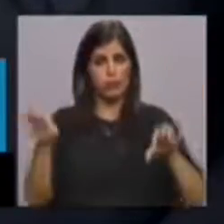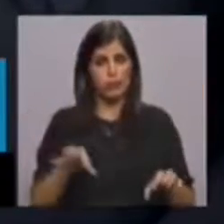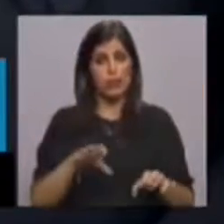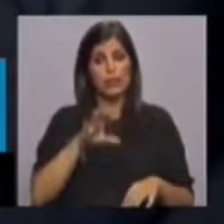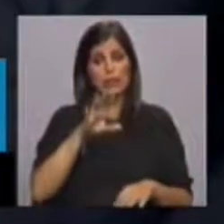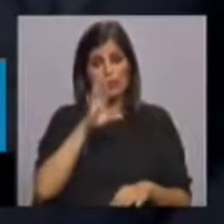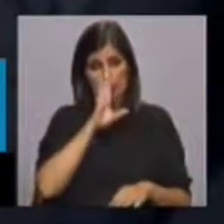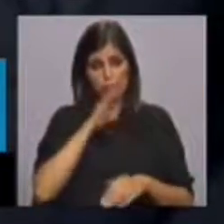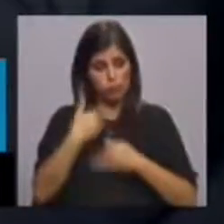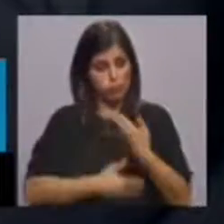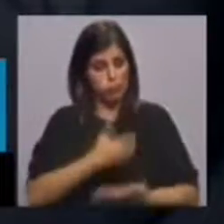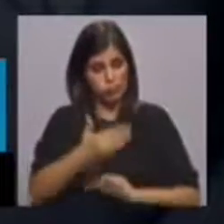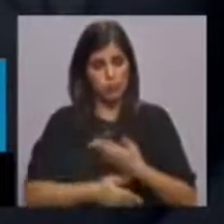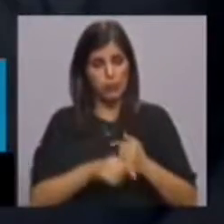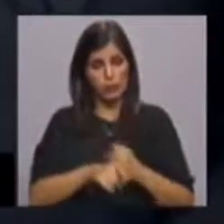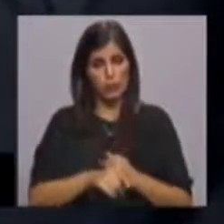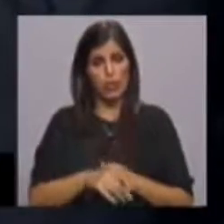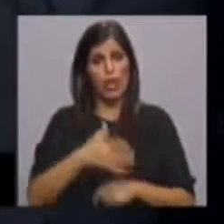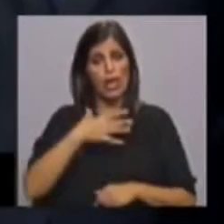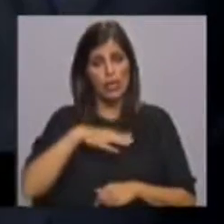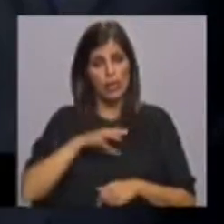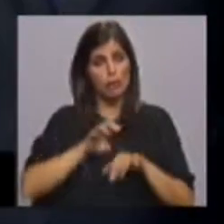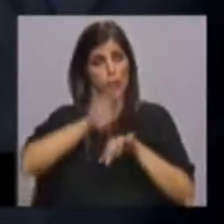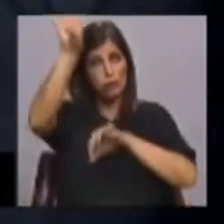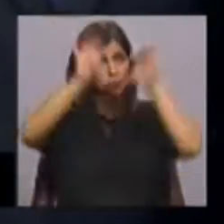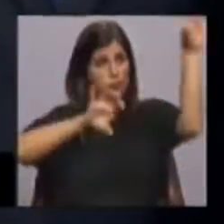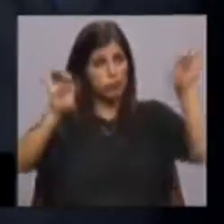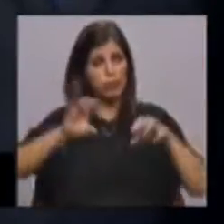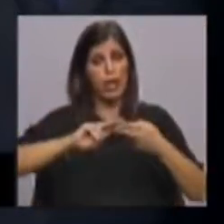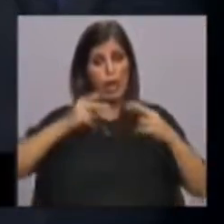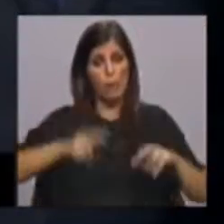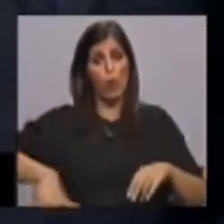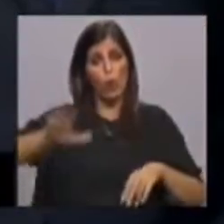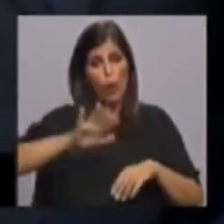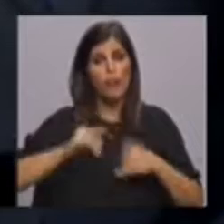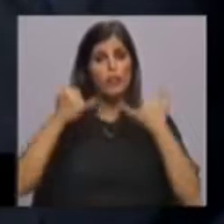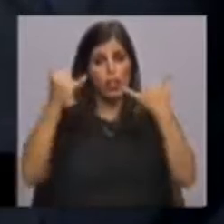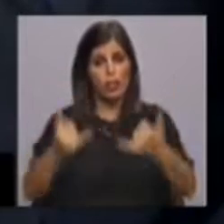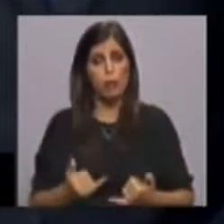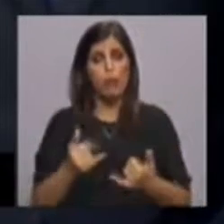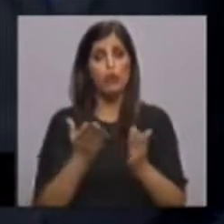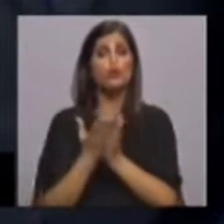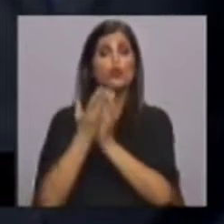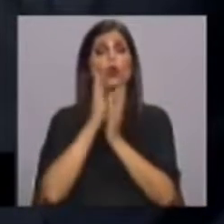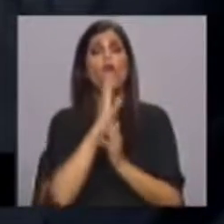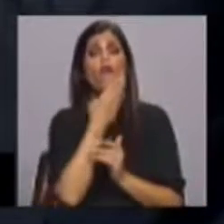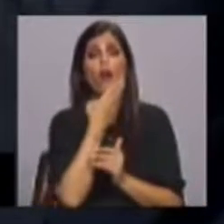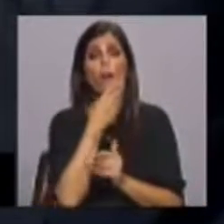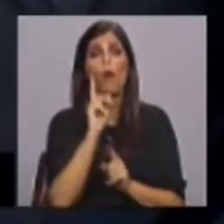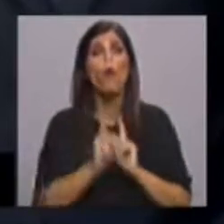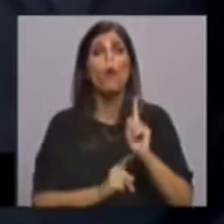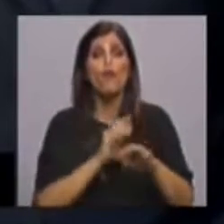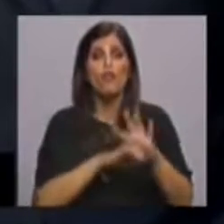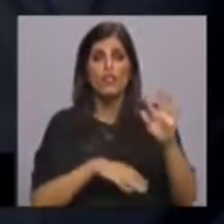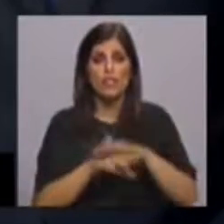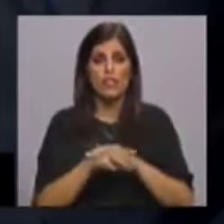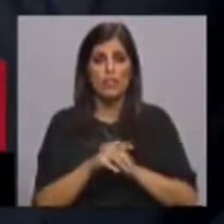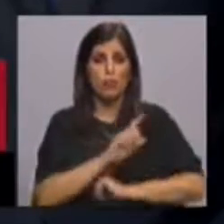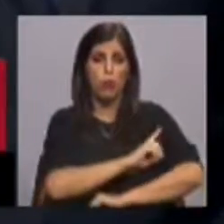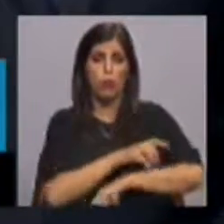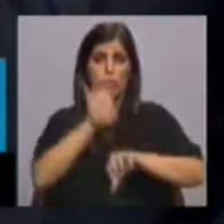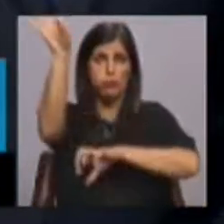espaço nós temos centralização para as autarquias locais e posteriormente em função do estouro em função do que vier a ser feito a centralização